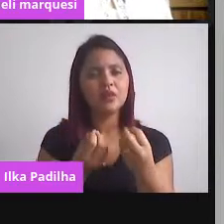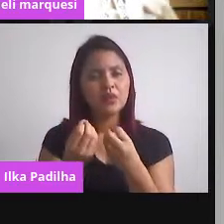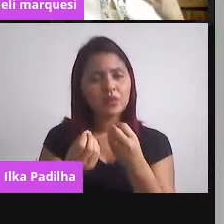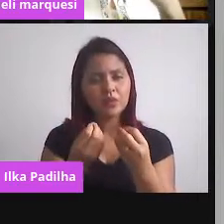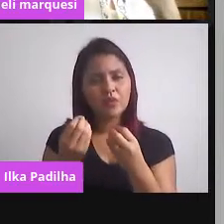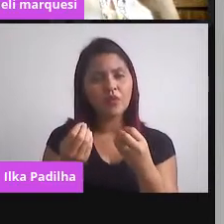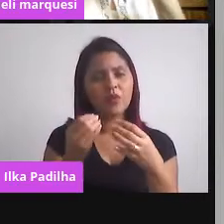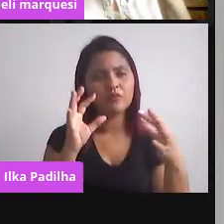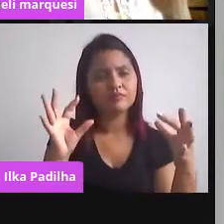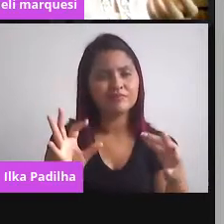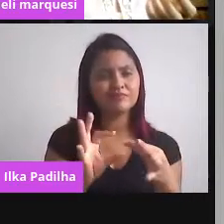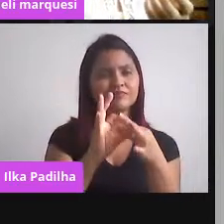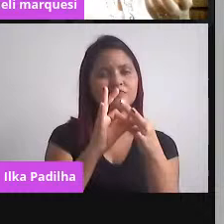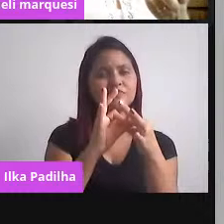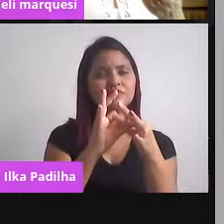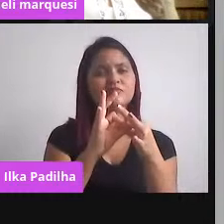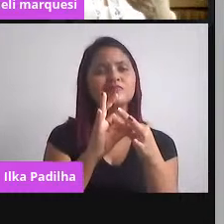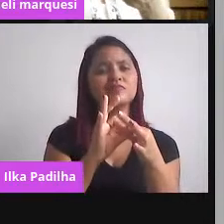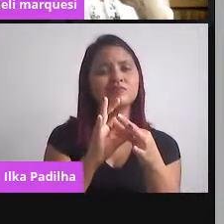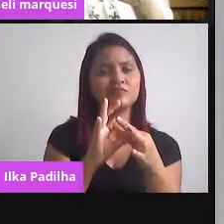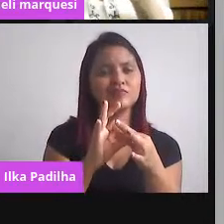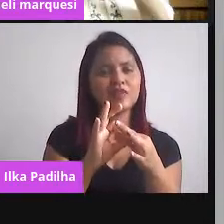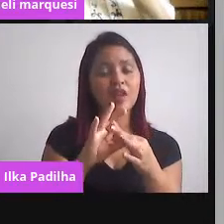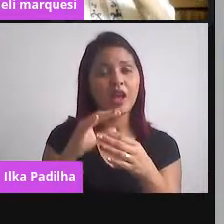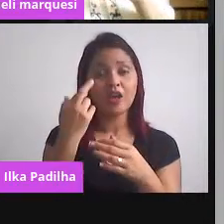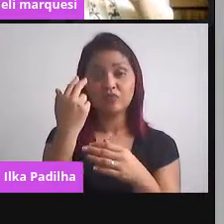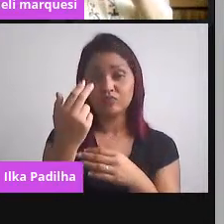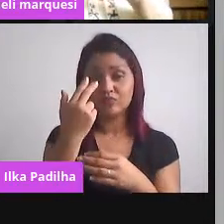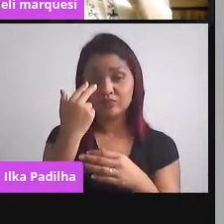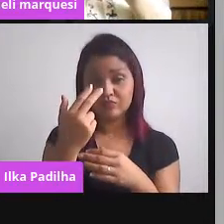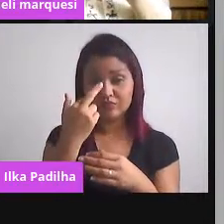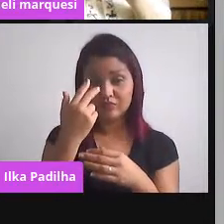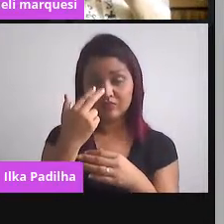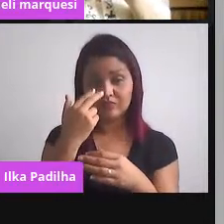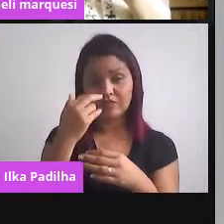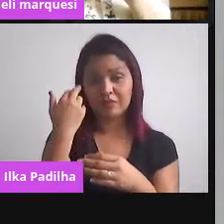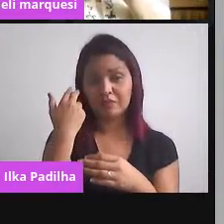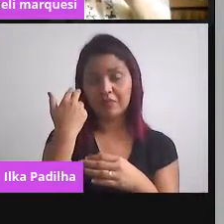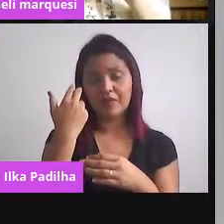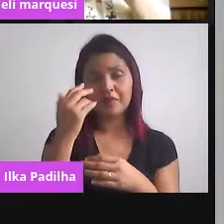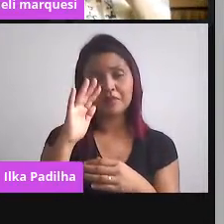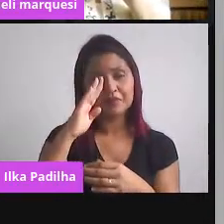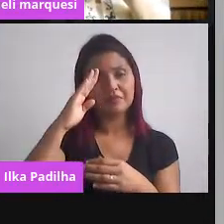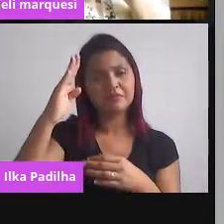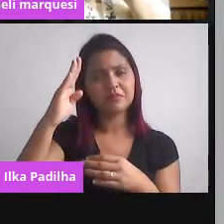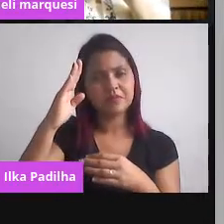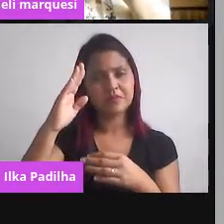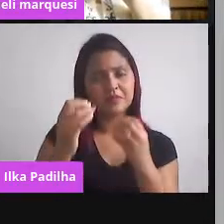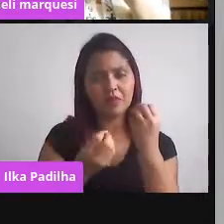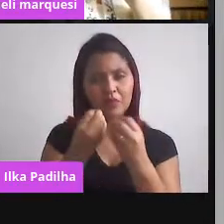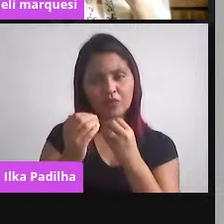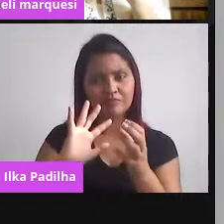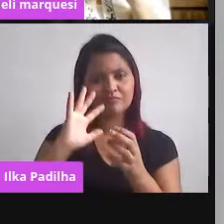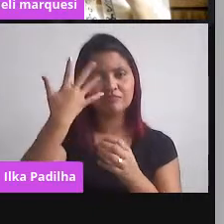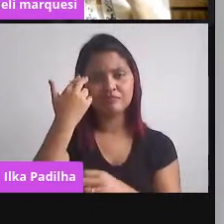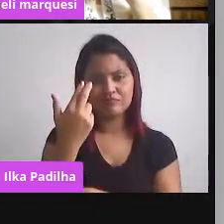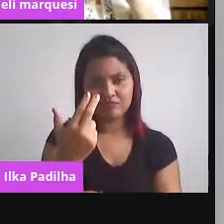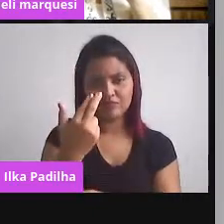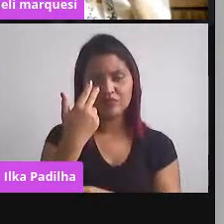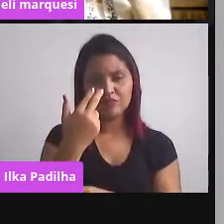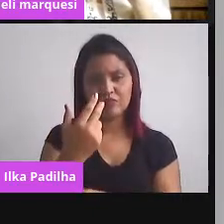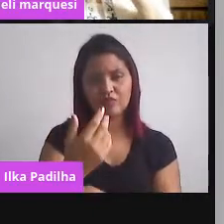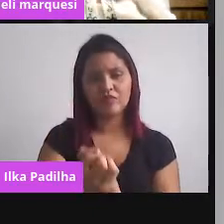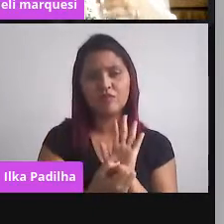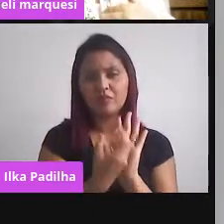ou do próprio conflito da história. Então, é evidente que essas são categorias de análise que ajudam